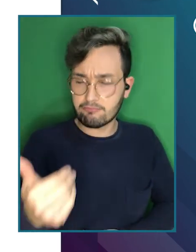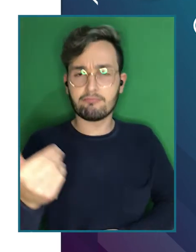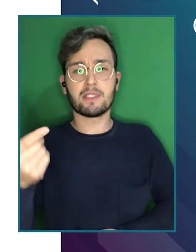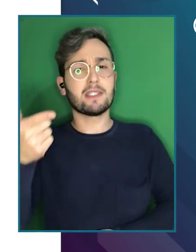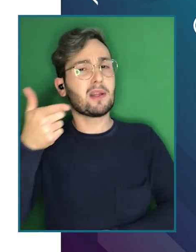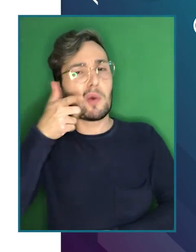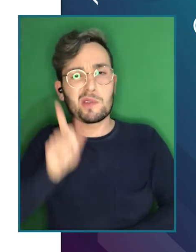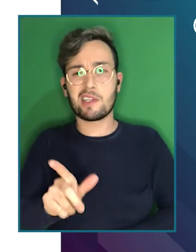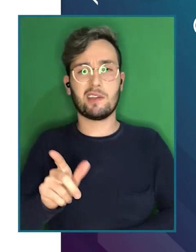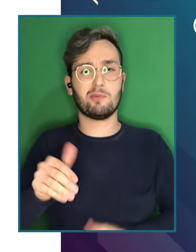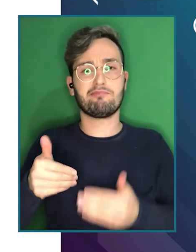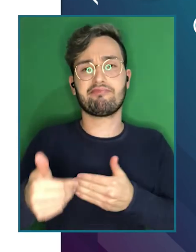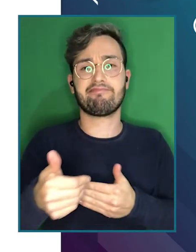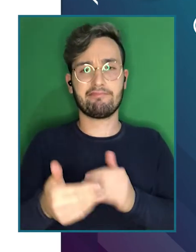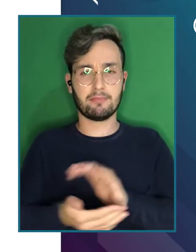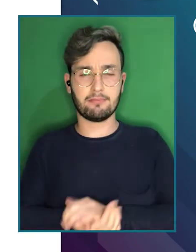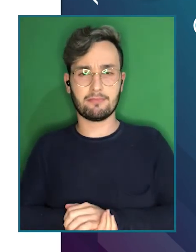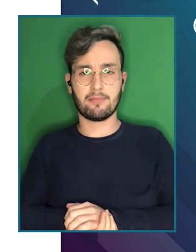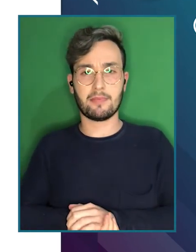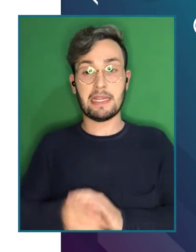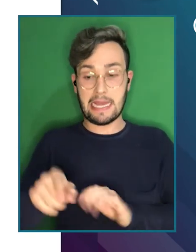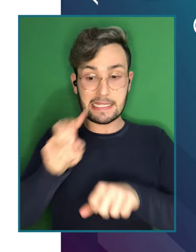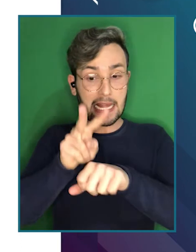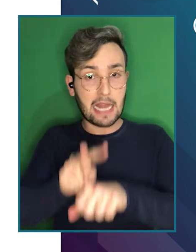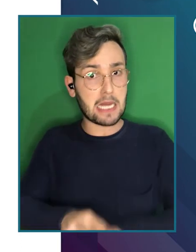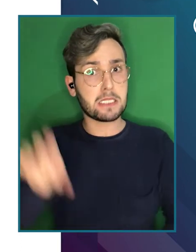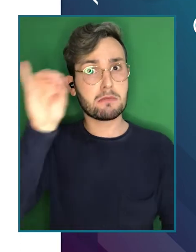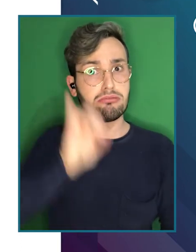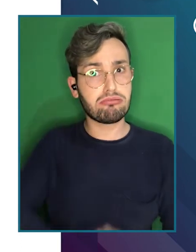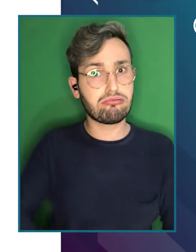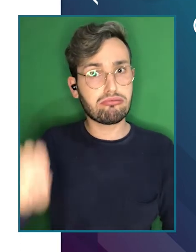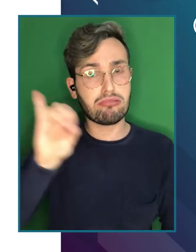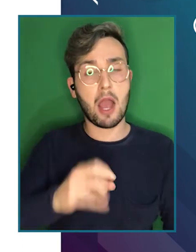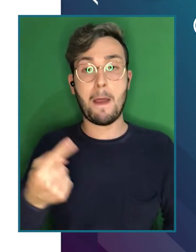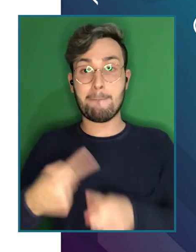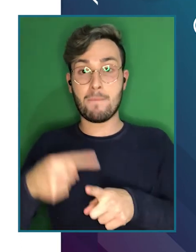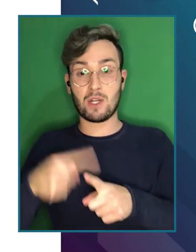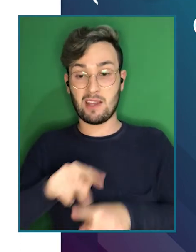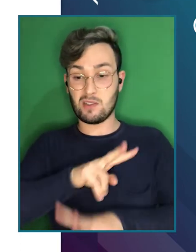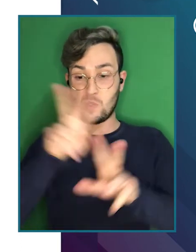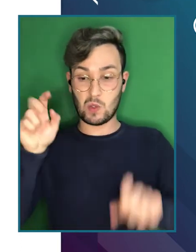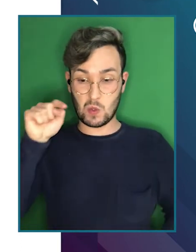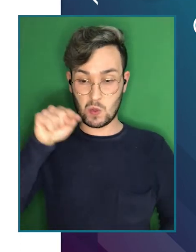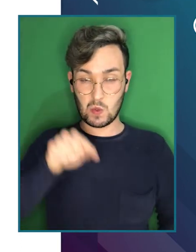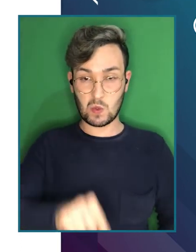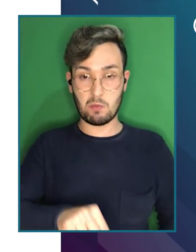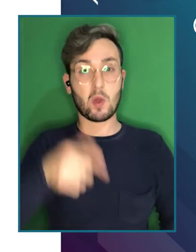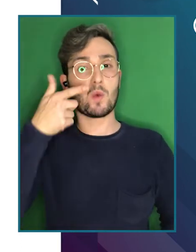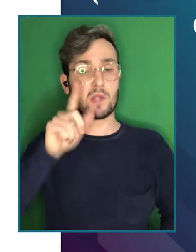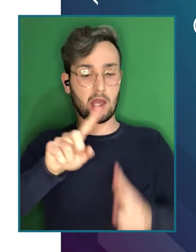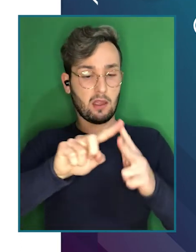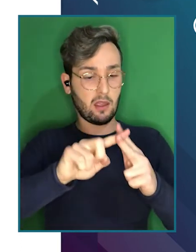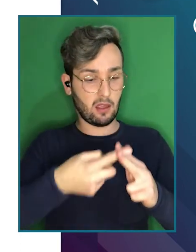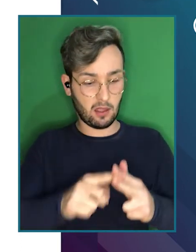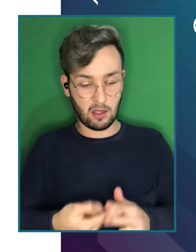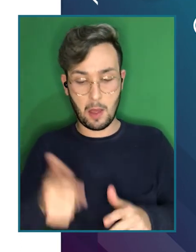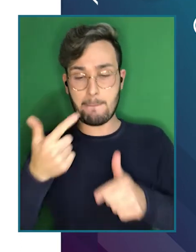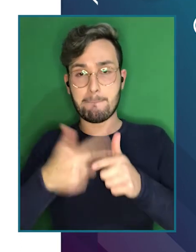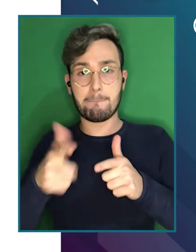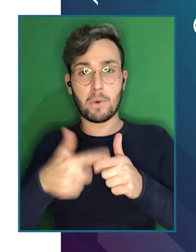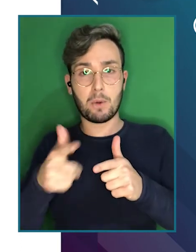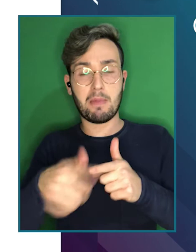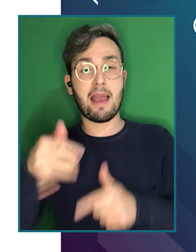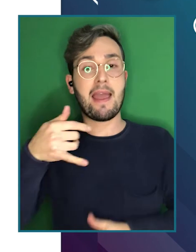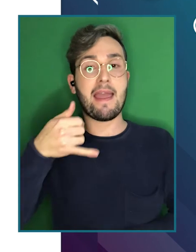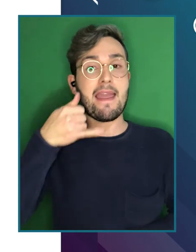do componente fossem cumpridas. Essa análise é de suma importância, pois através dela será possível determinar e corrigir